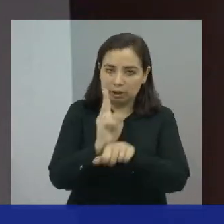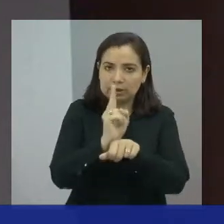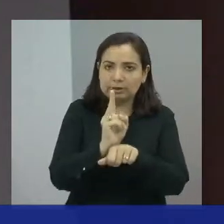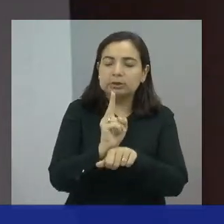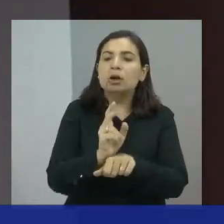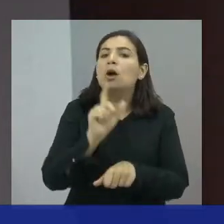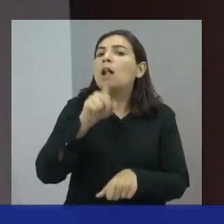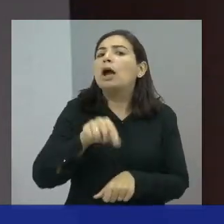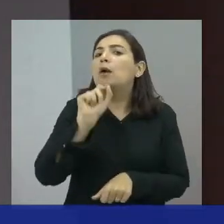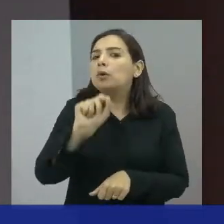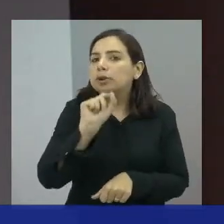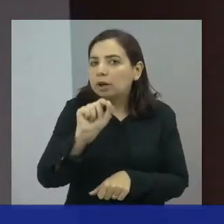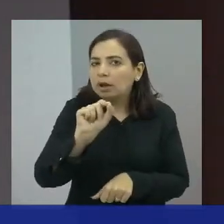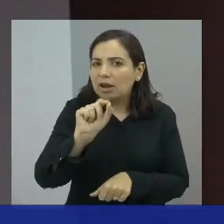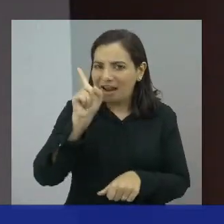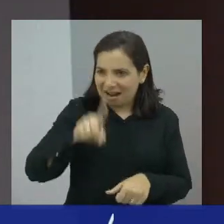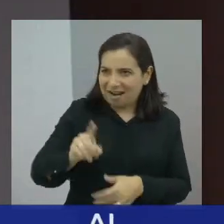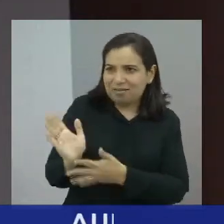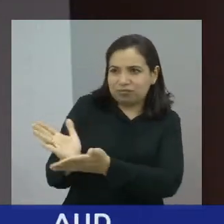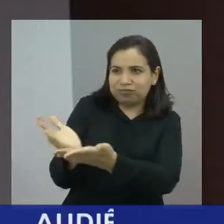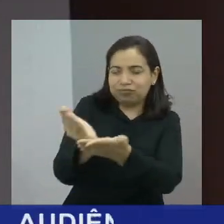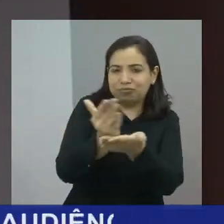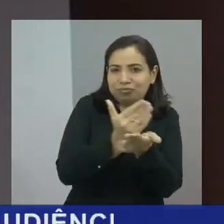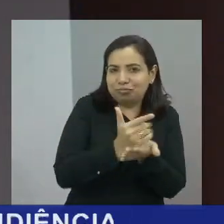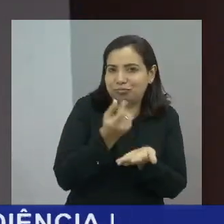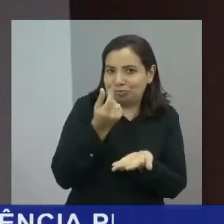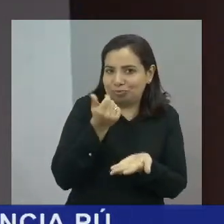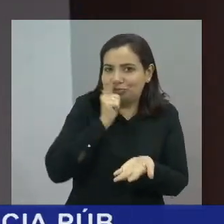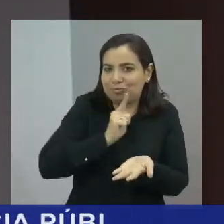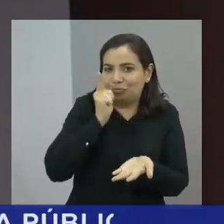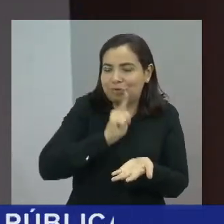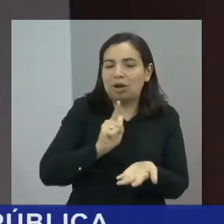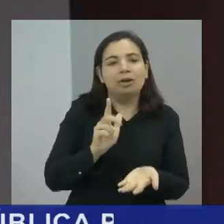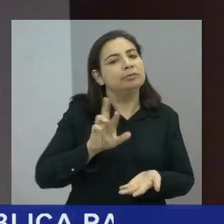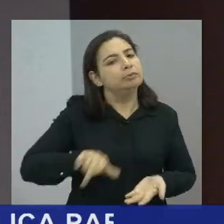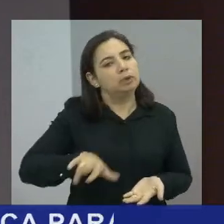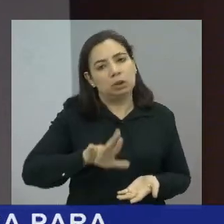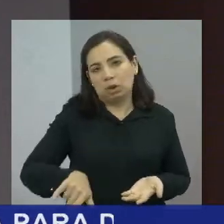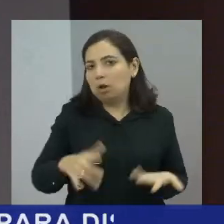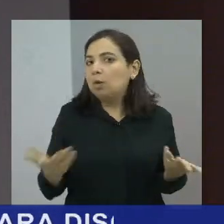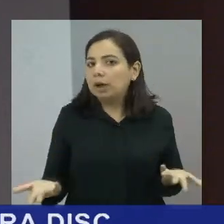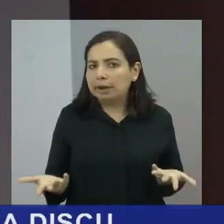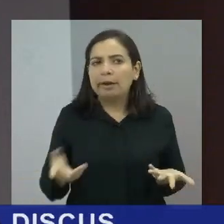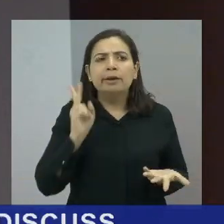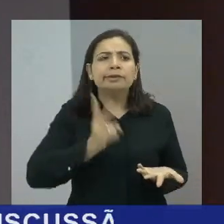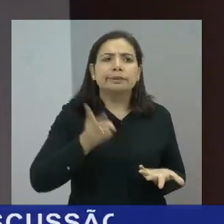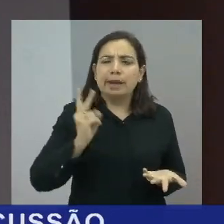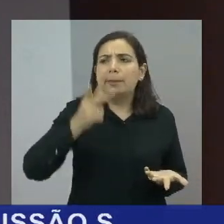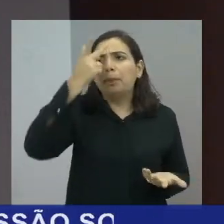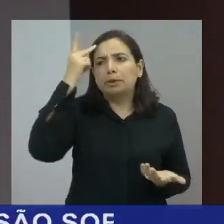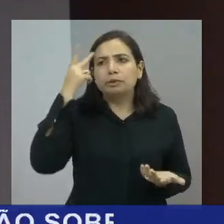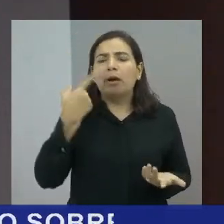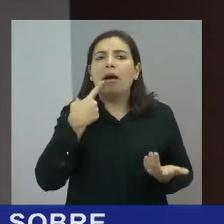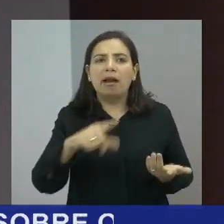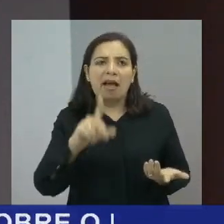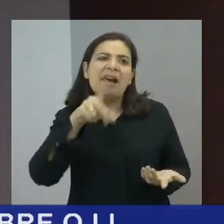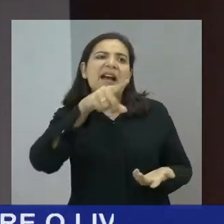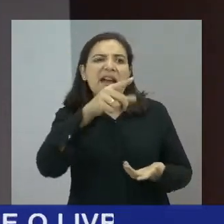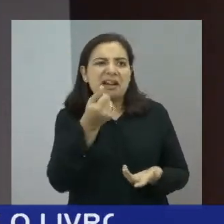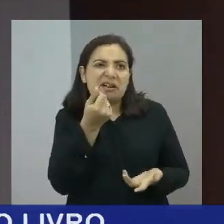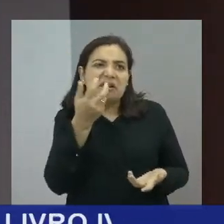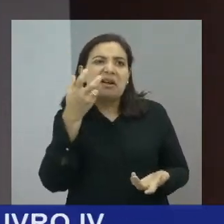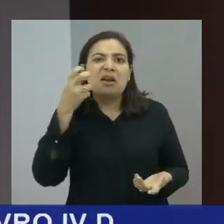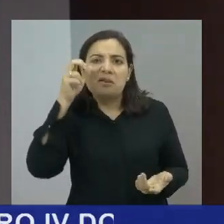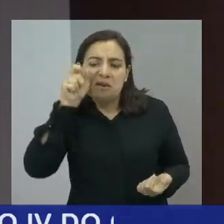pessoal, arrecadar. A gente escuta isso e é um discurso que a gente tem que rebater. A fiscalização, ela